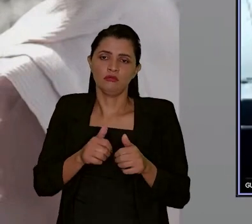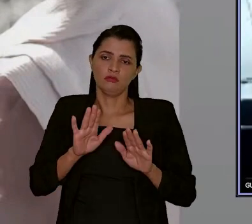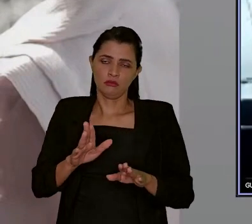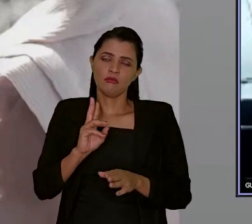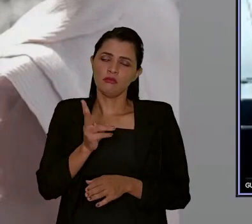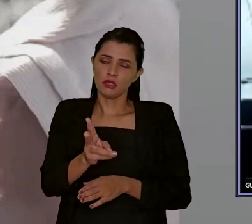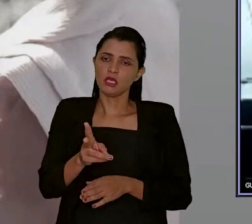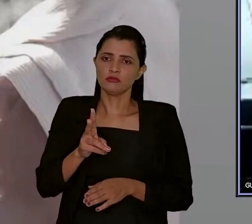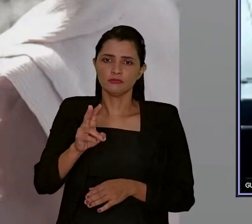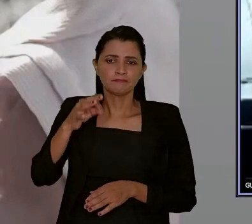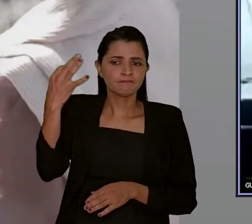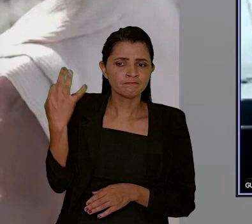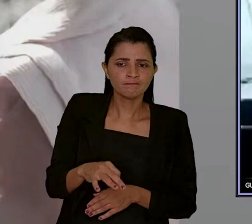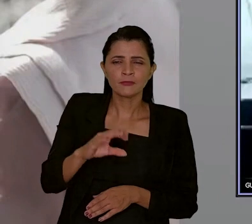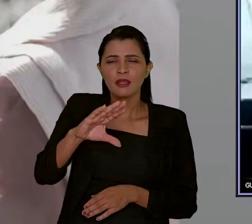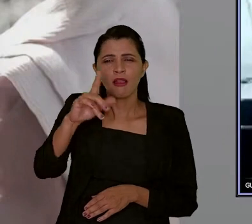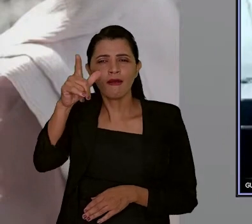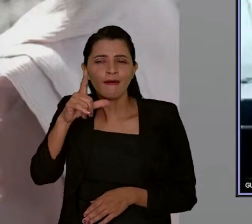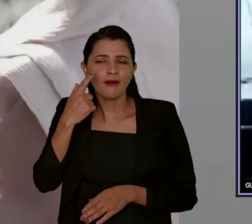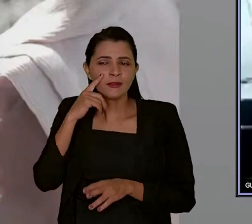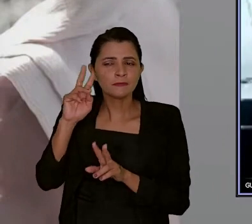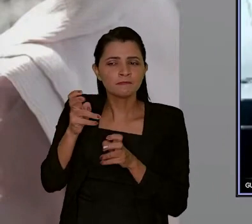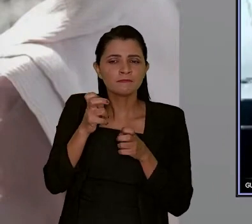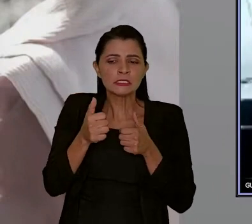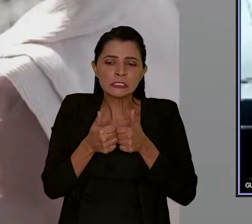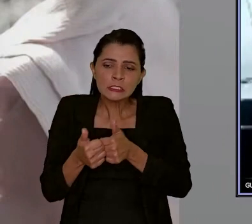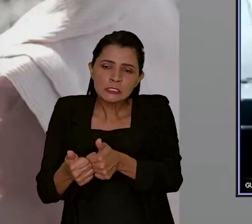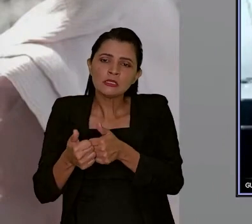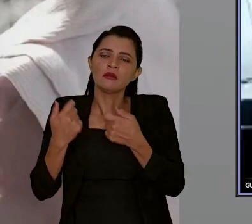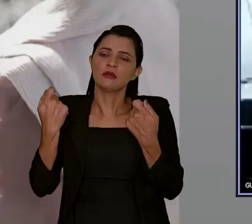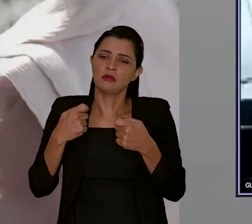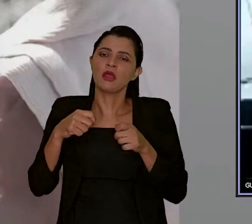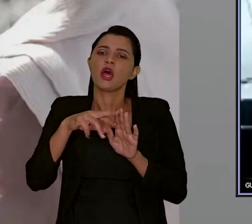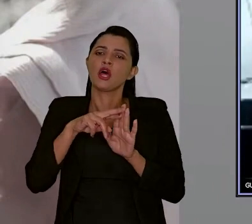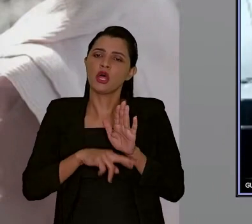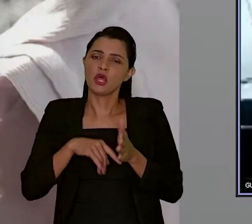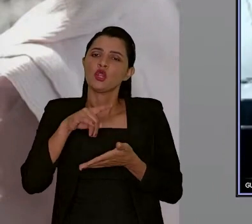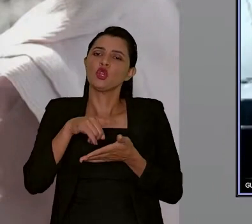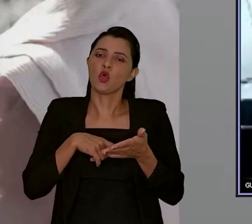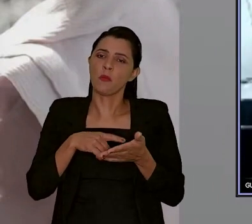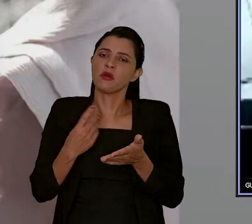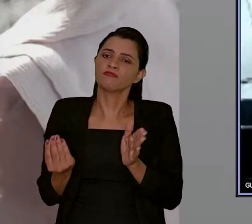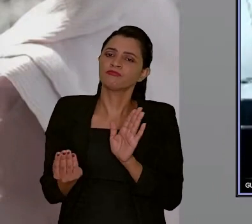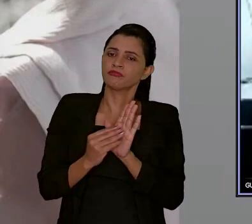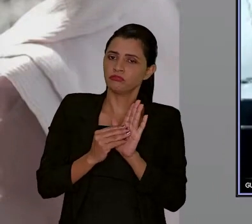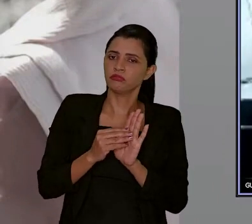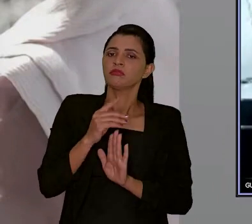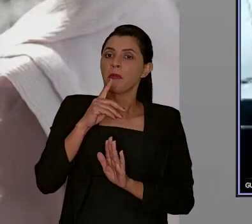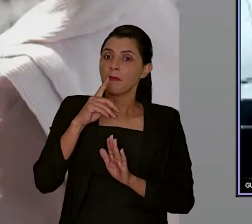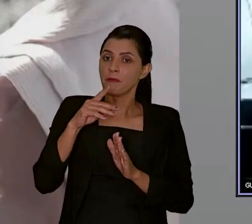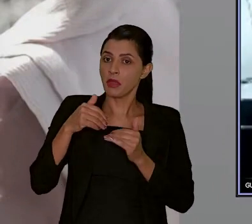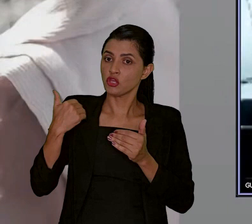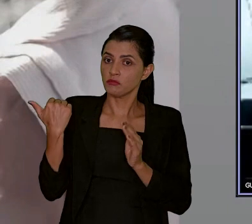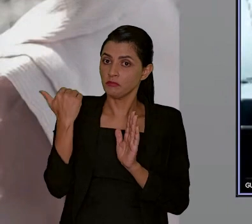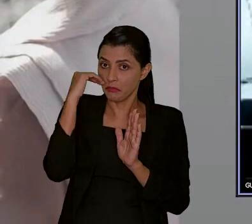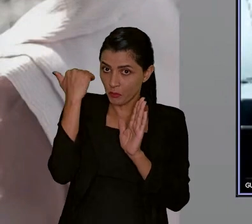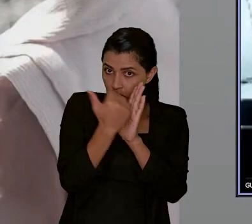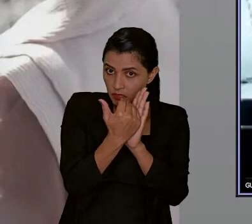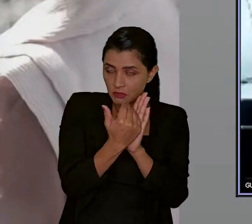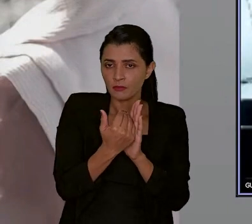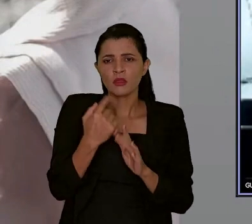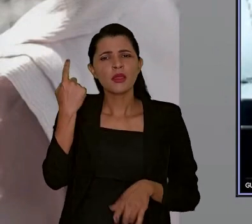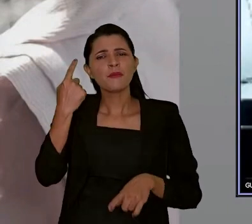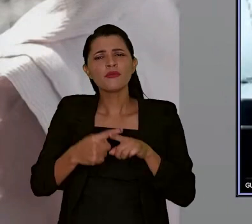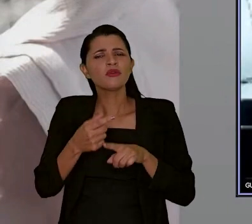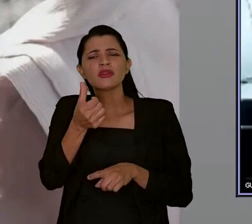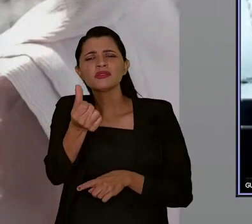clara direção que a norma da Convenção estabeleça. Por que as 6 semanas? Exatamente para que haja